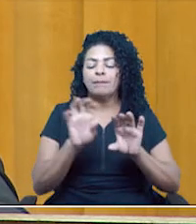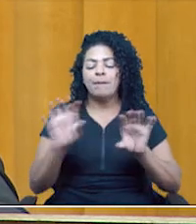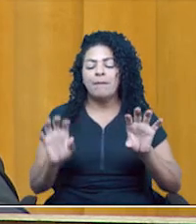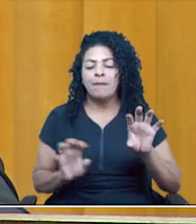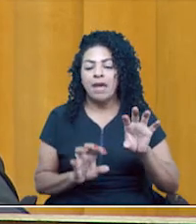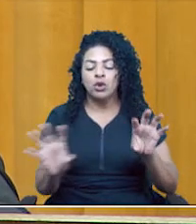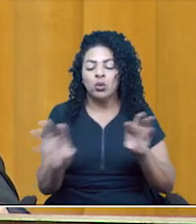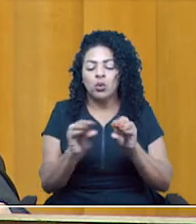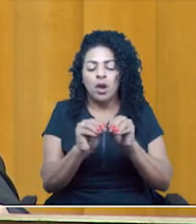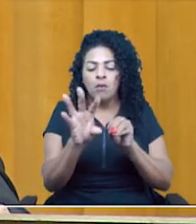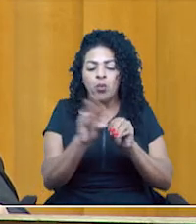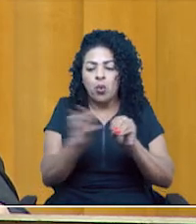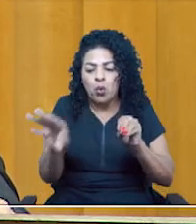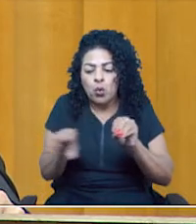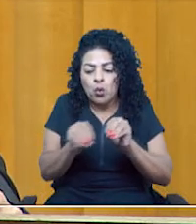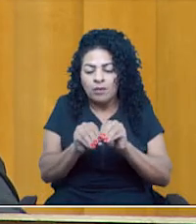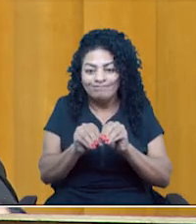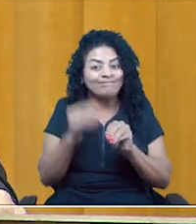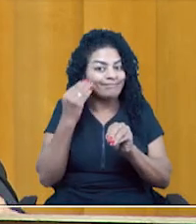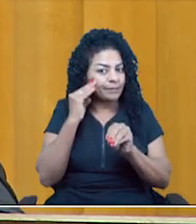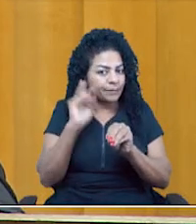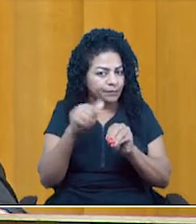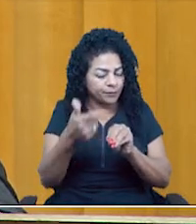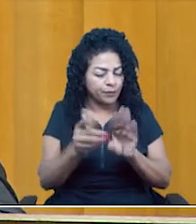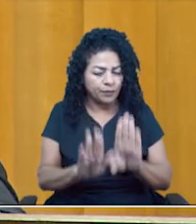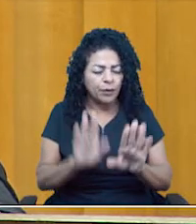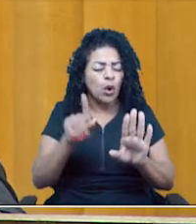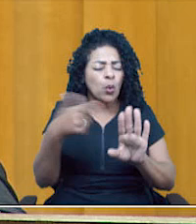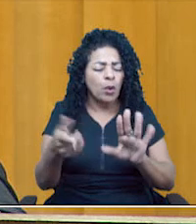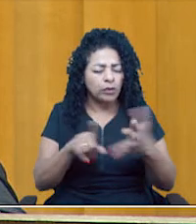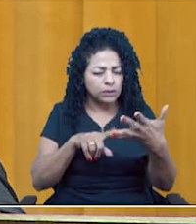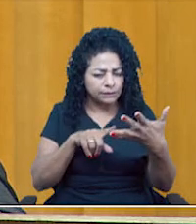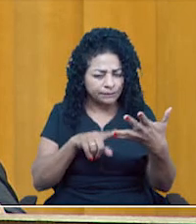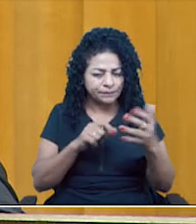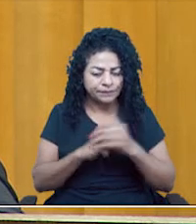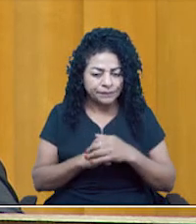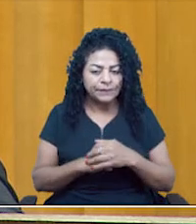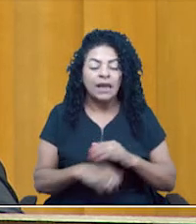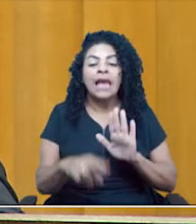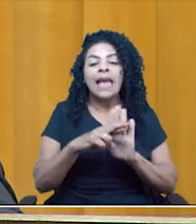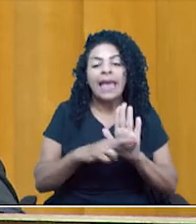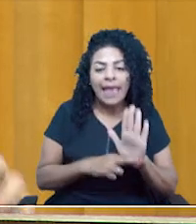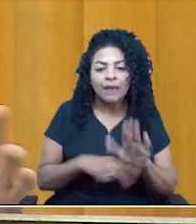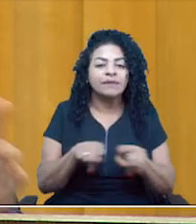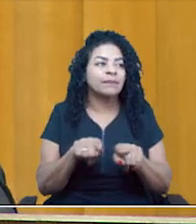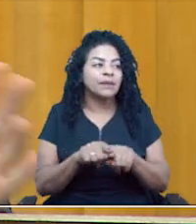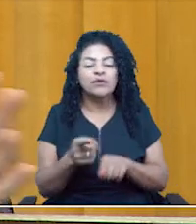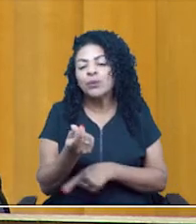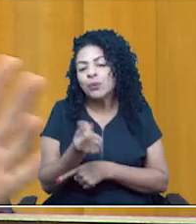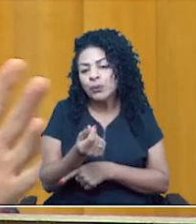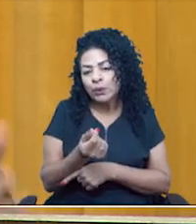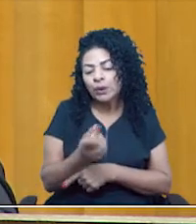mosaico. Outra peça, as novas regras de remuneração que vêm surgindo, que tem, por razões